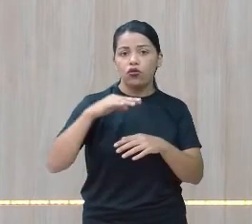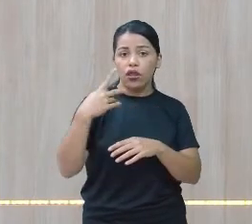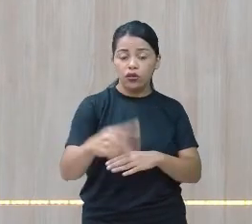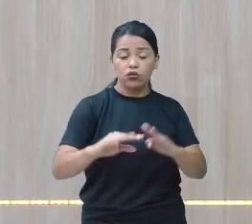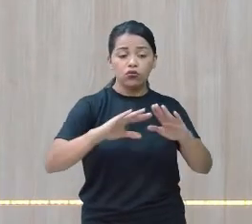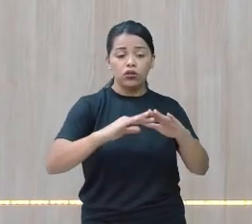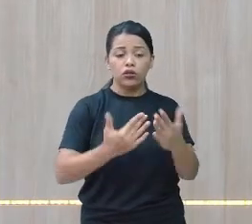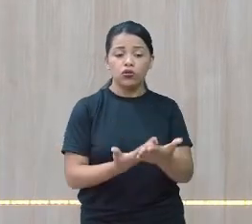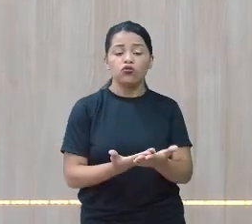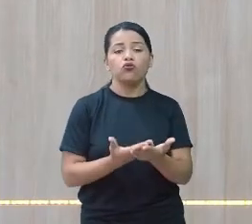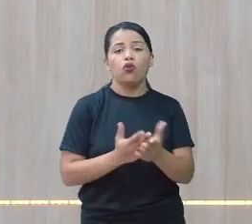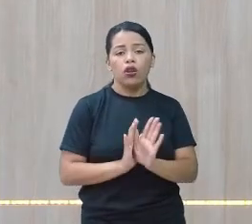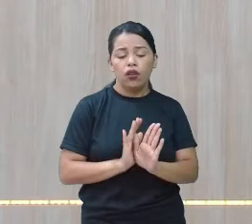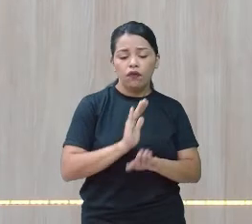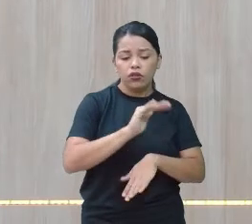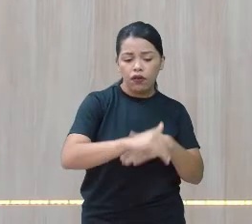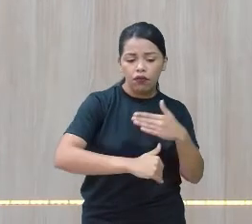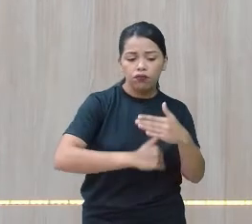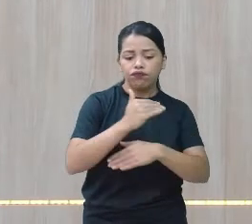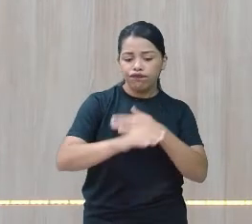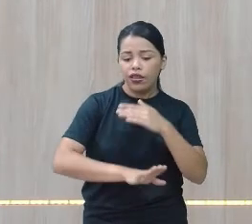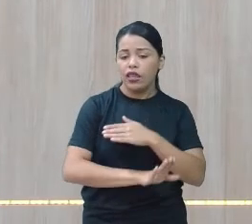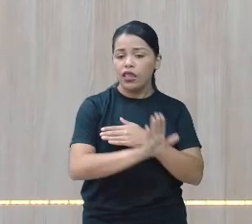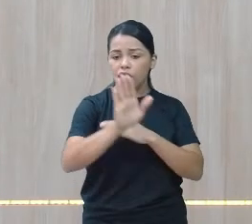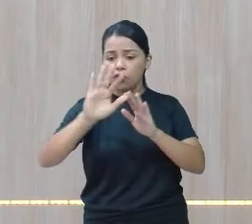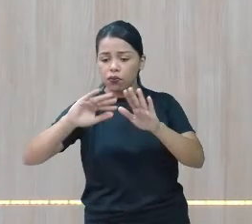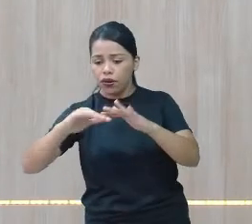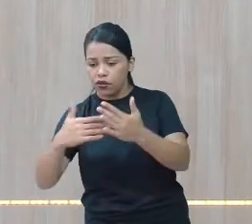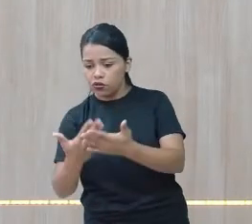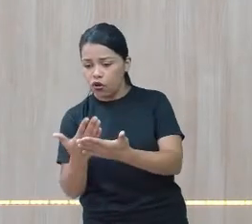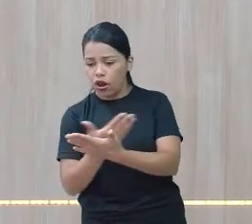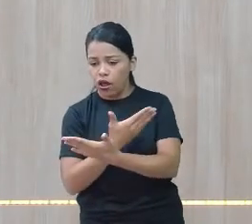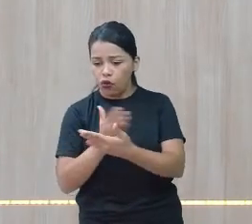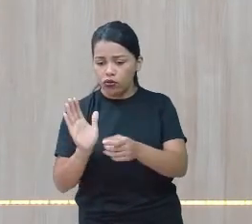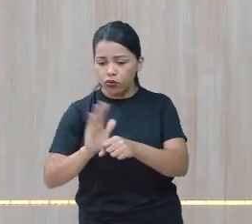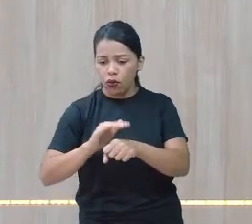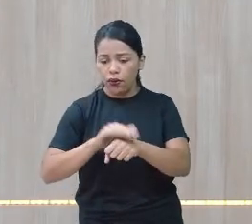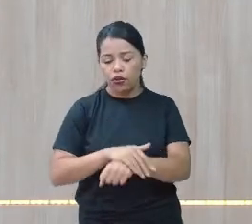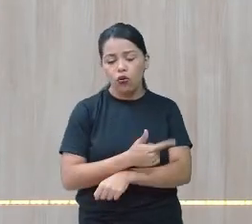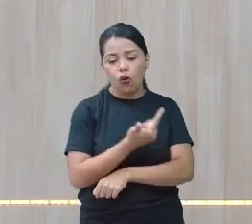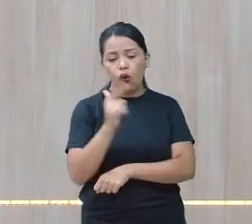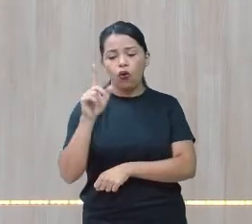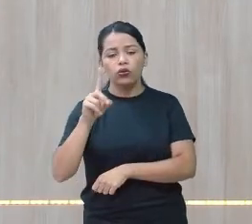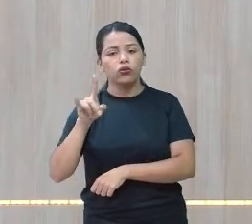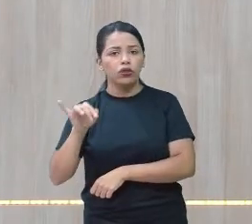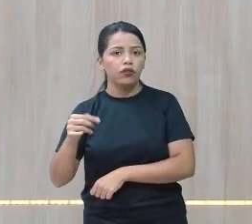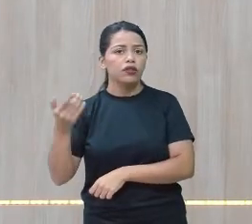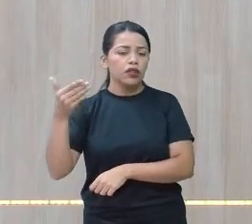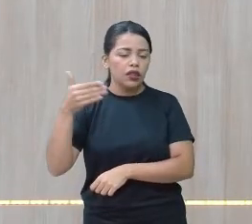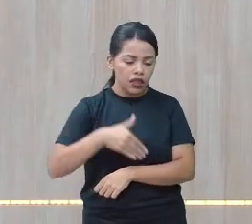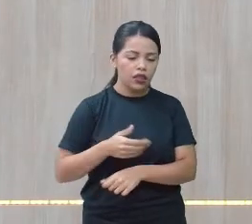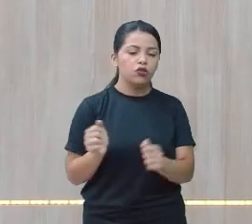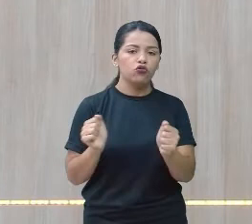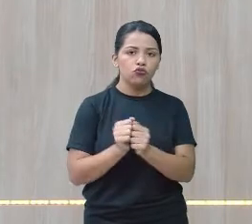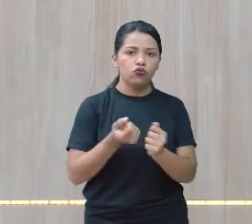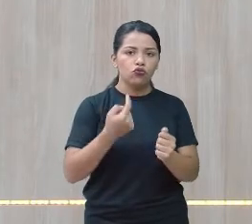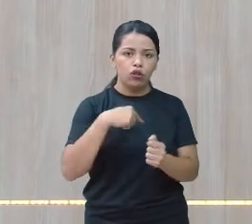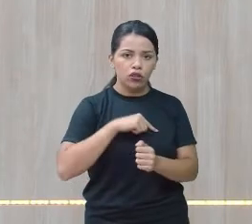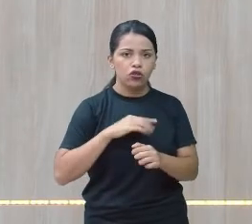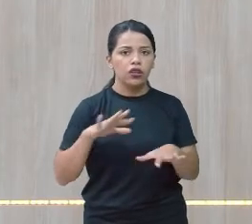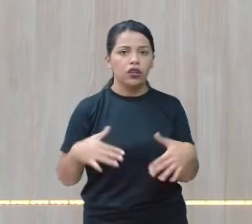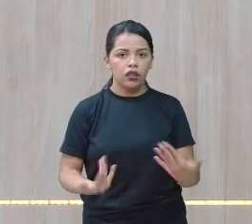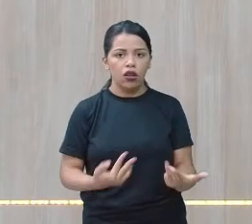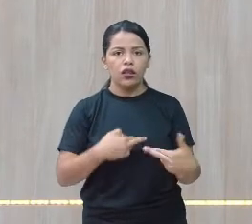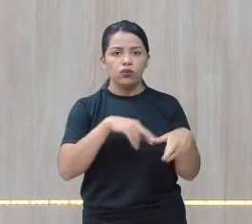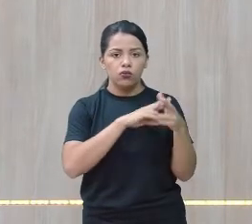Na medida que vocês estão indo aí para a escola alguns dias, vocês nos outros dias também estão aqui conosco. Então, essa responsabilidade